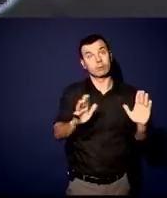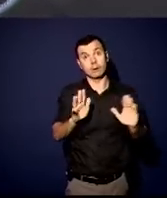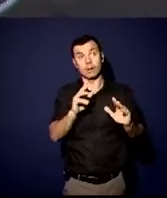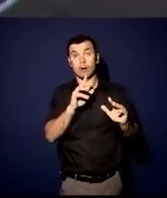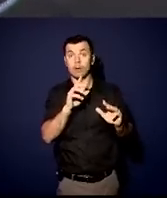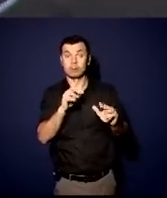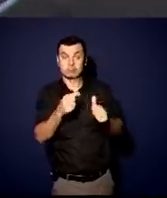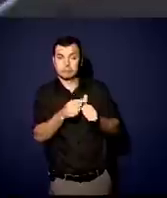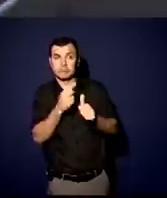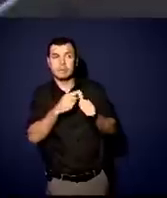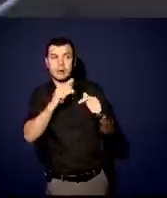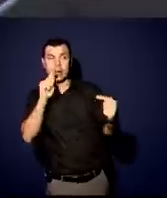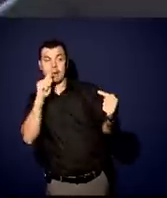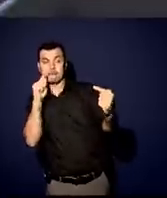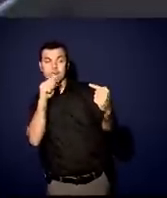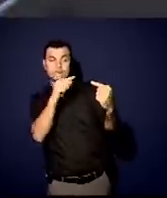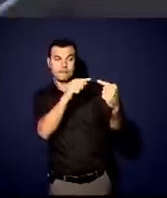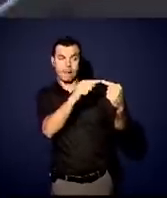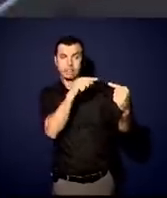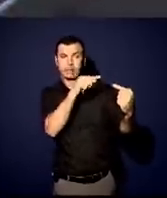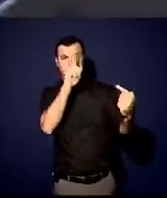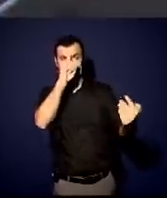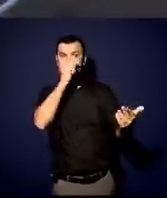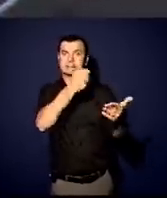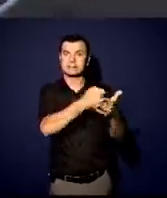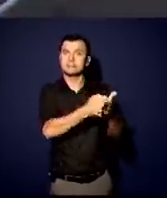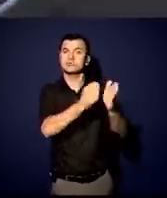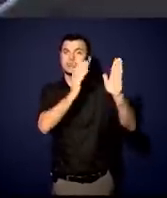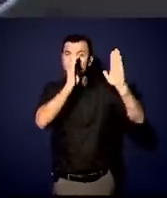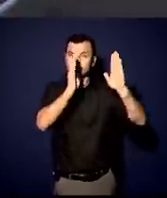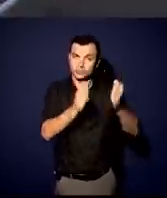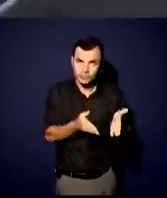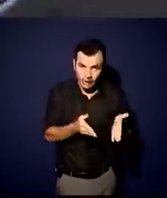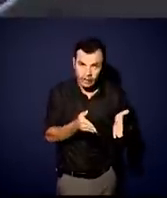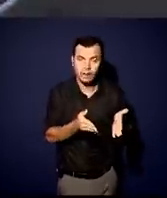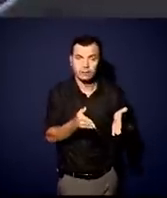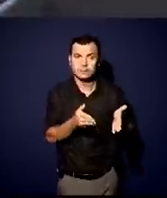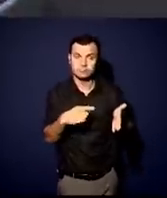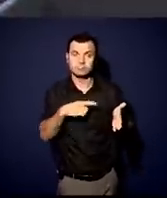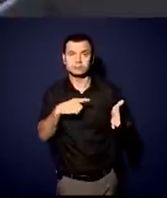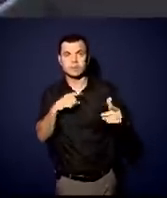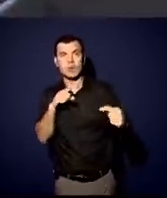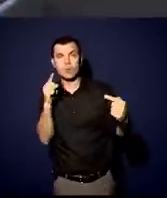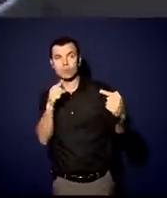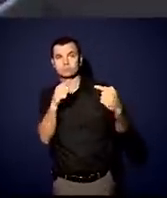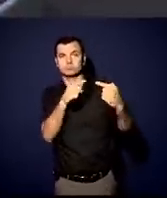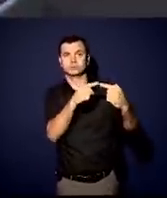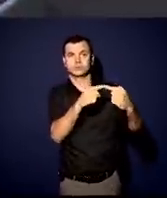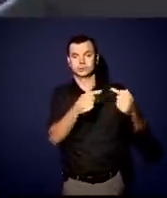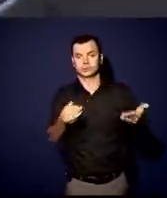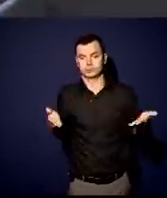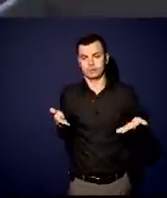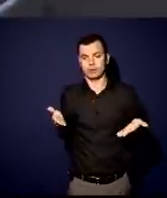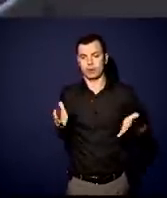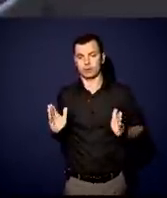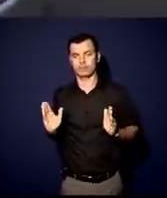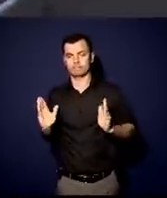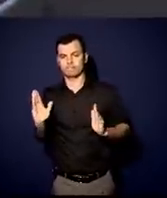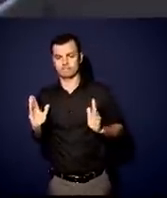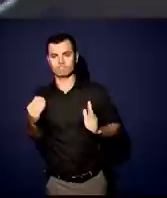define as suas metas os seus objetivos pelo que você tá vivendo agora você